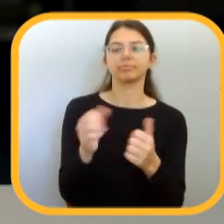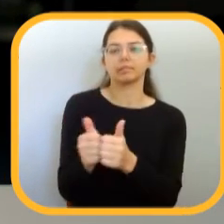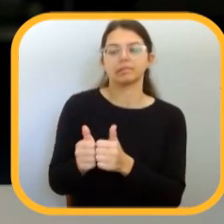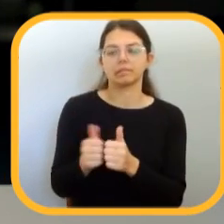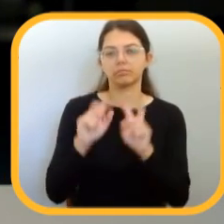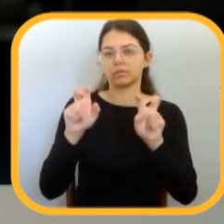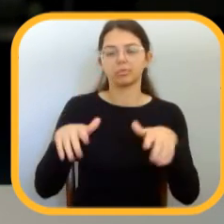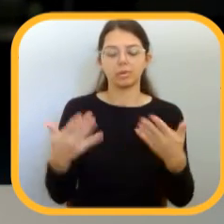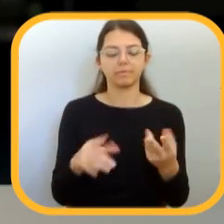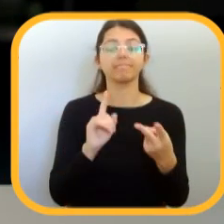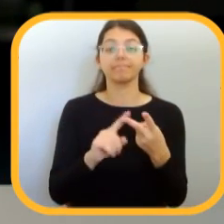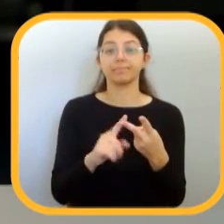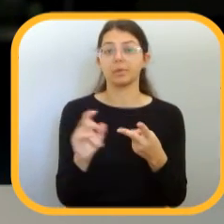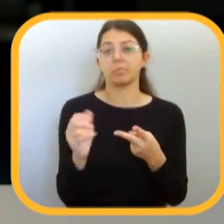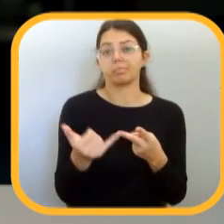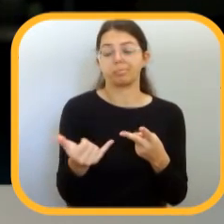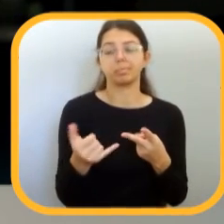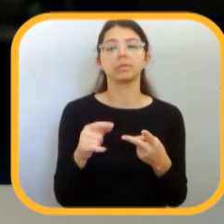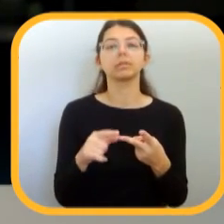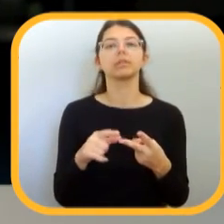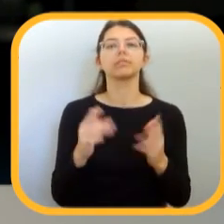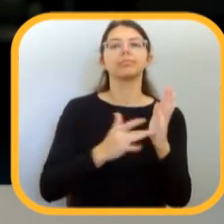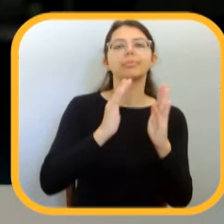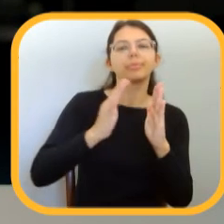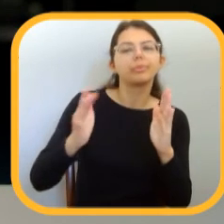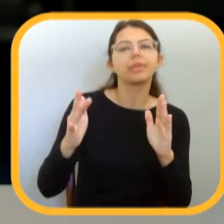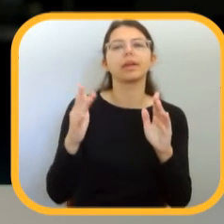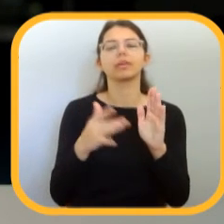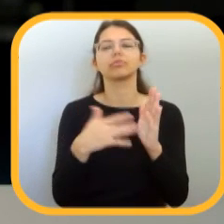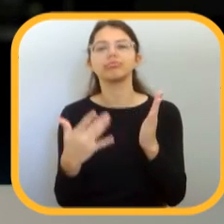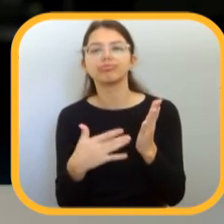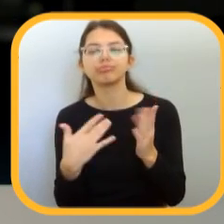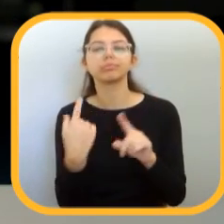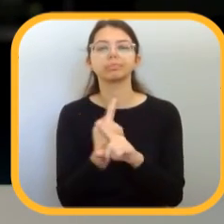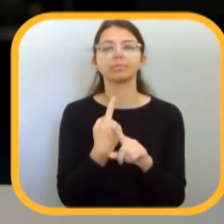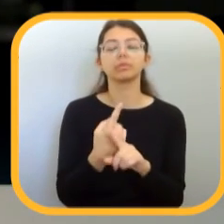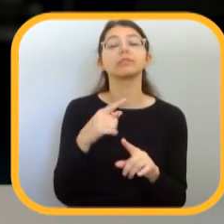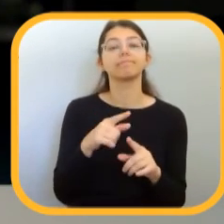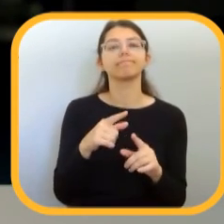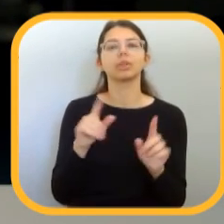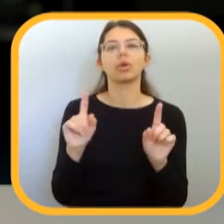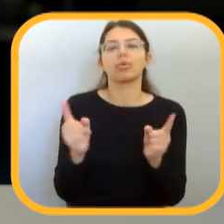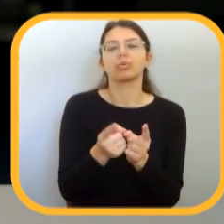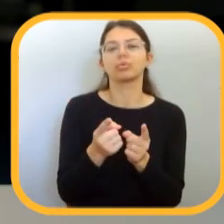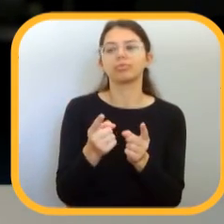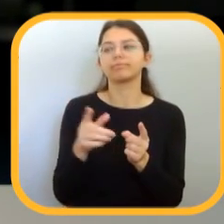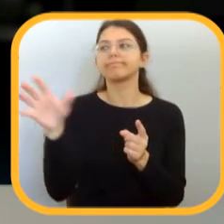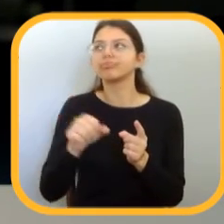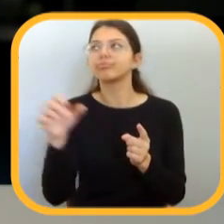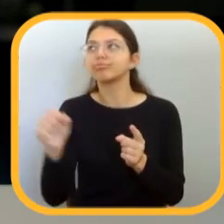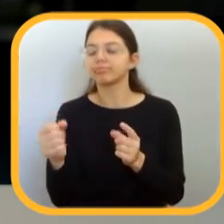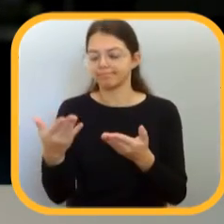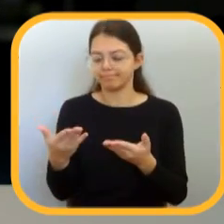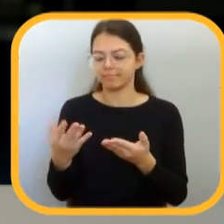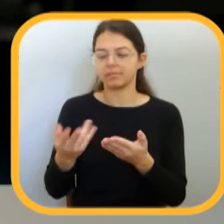original sobre determinado tema. As secundárias incluem catálogos de biblioteca e livros e artigos que relatem ou resumam as descobertas